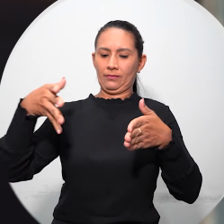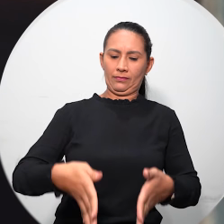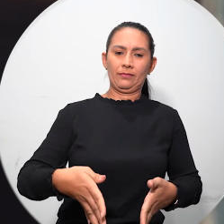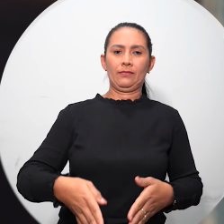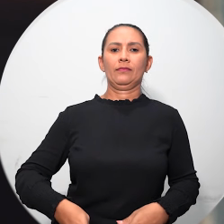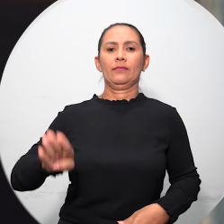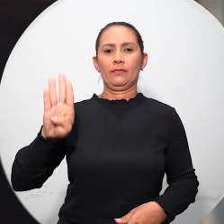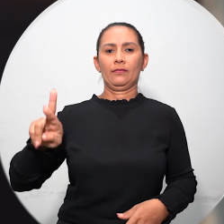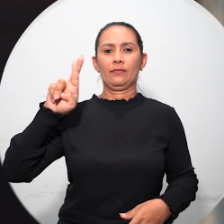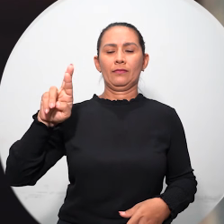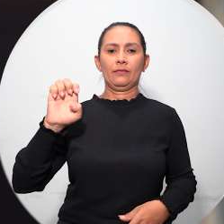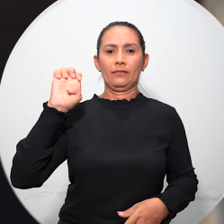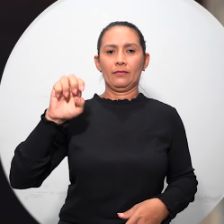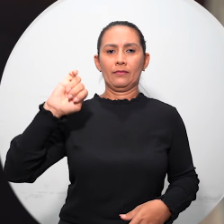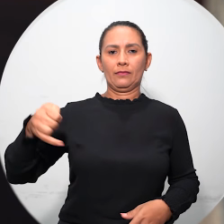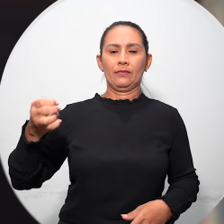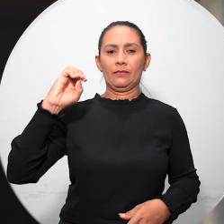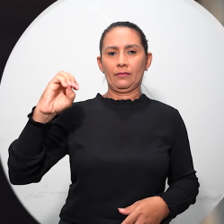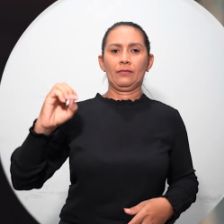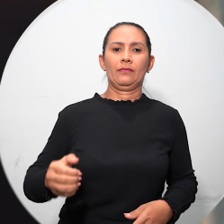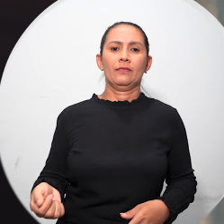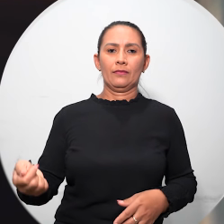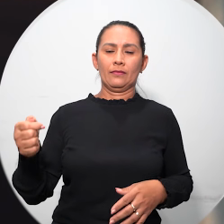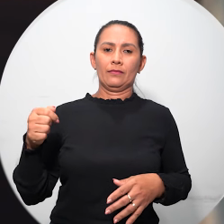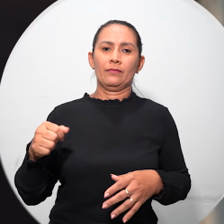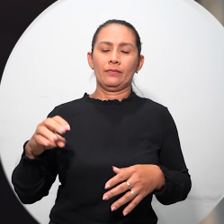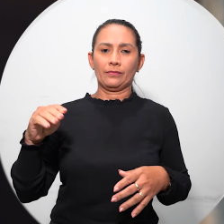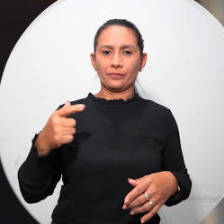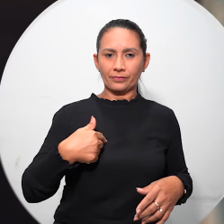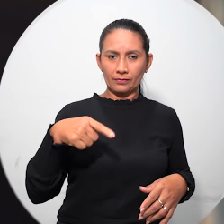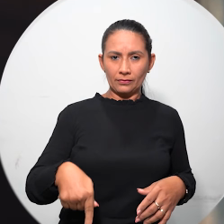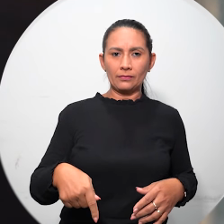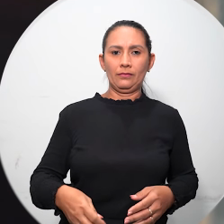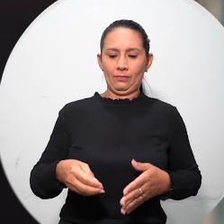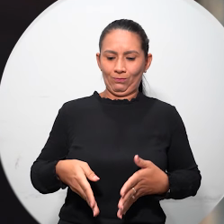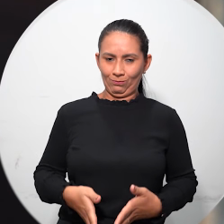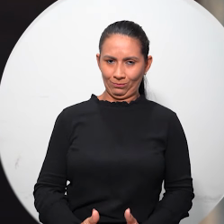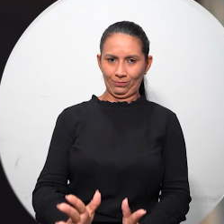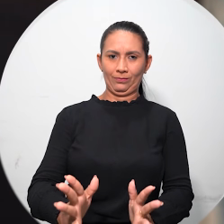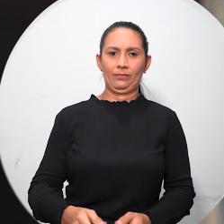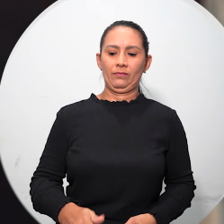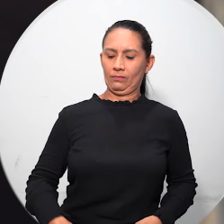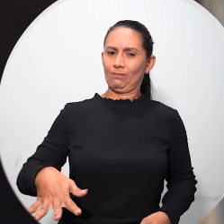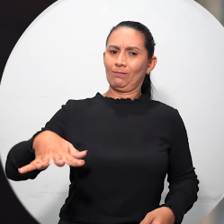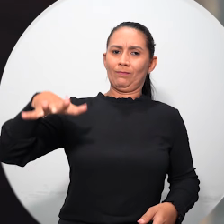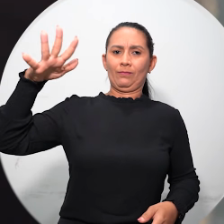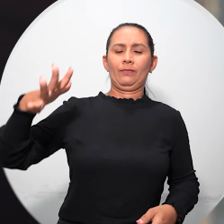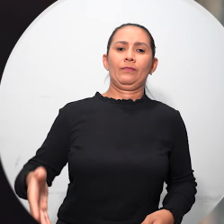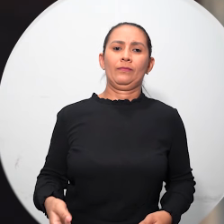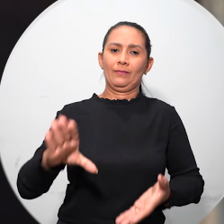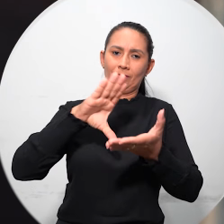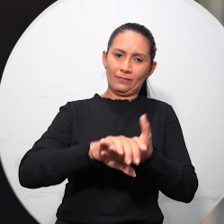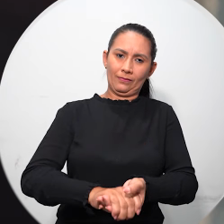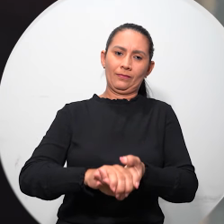Aqui nasci, criei-me, estudei, casei, viuvei, aqui fiquei. E peço a Deus todo dia paz, saúde e amor, cantar louvores ao